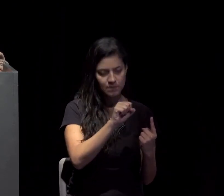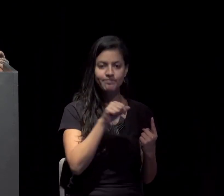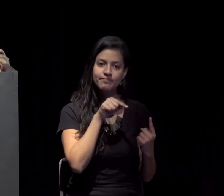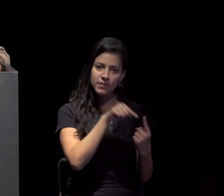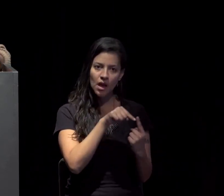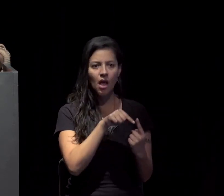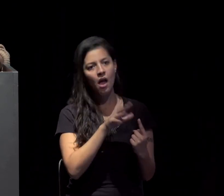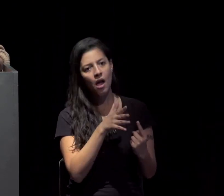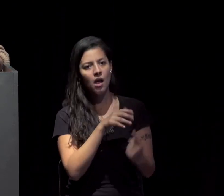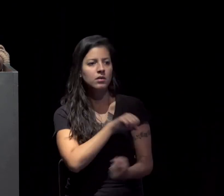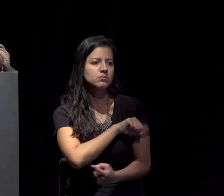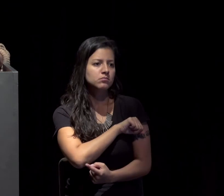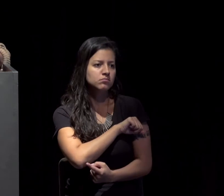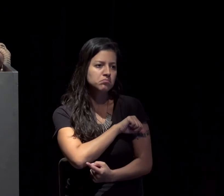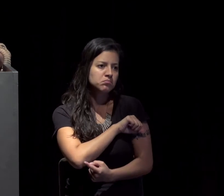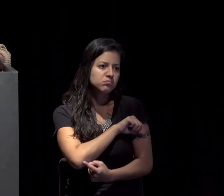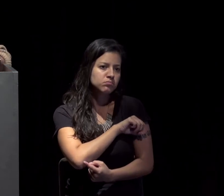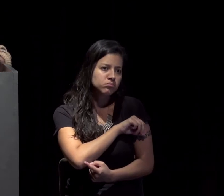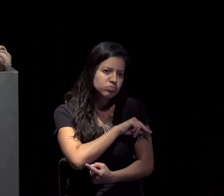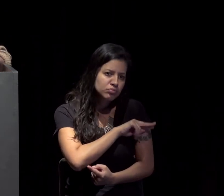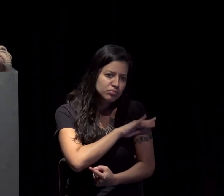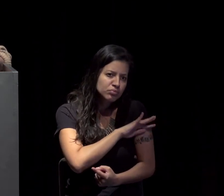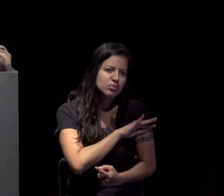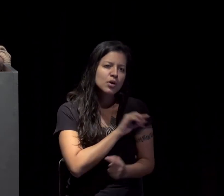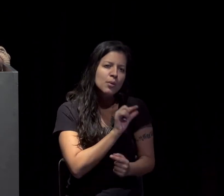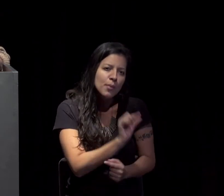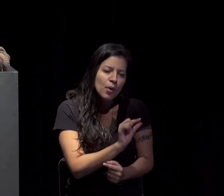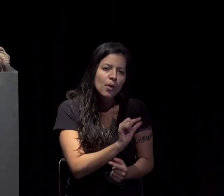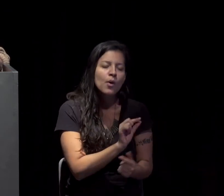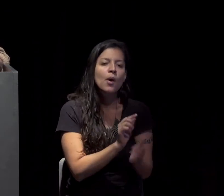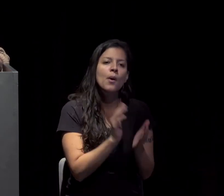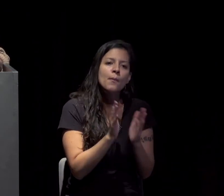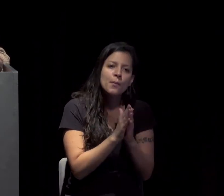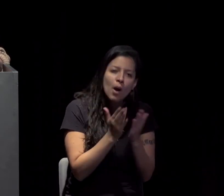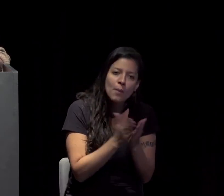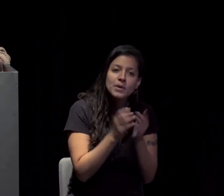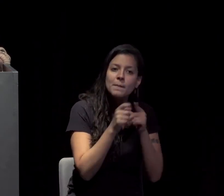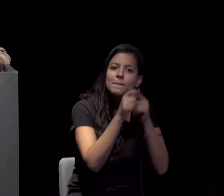semi-alfabetizado, homem pobre, de periferia, ele